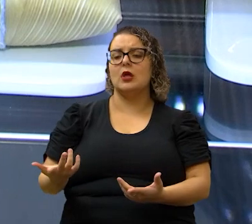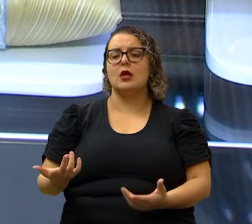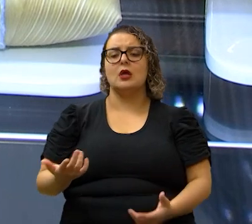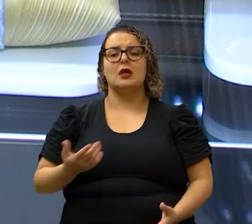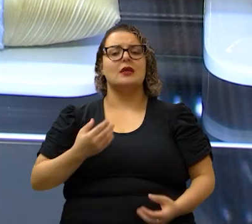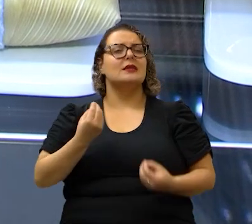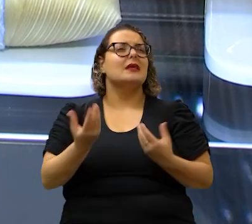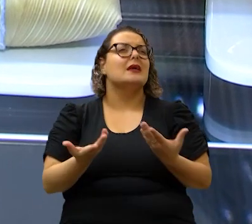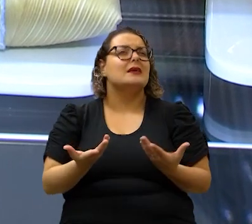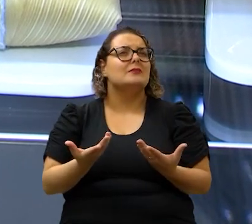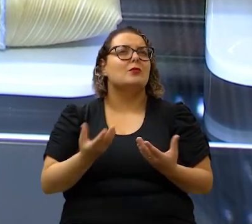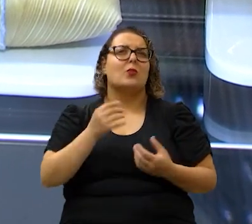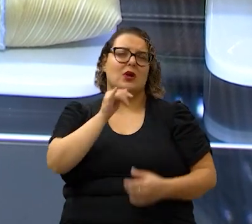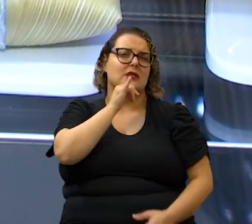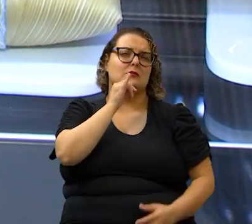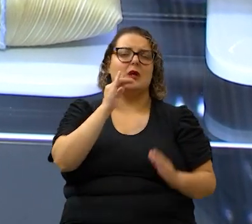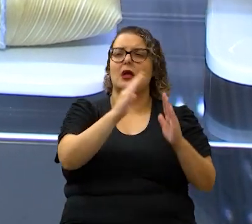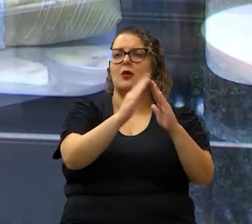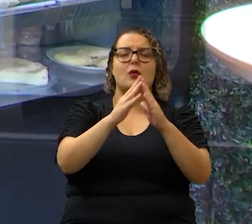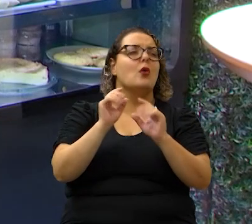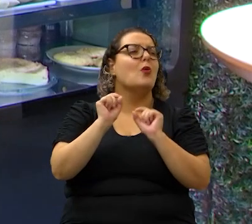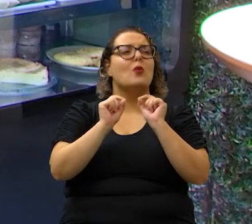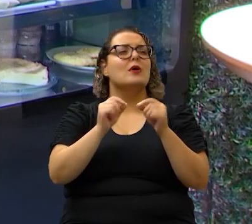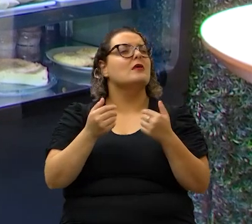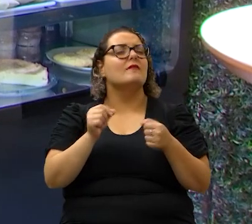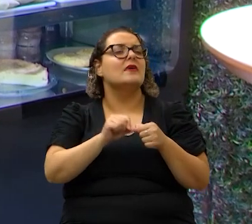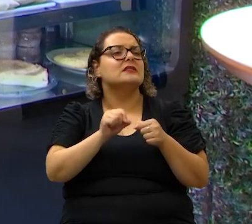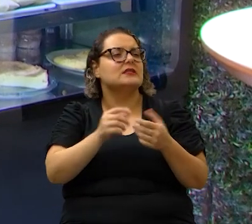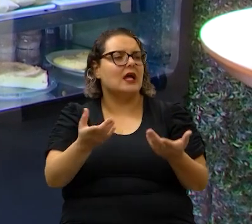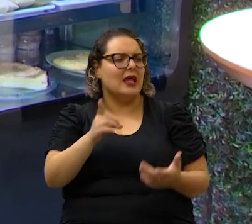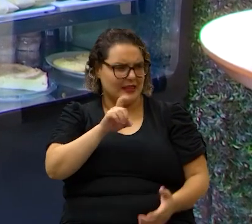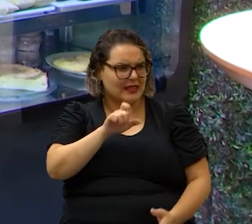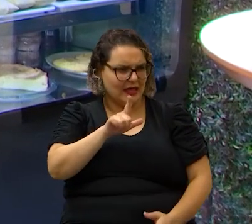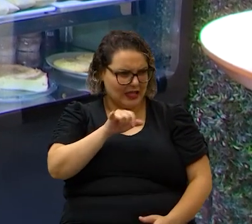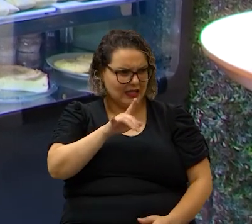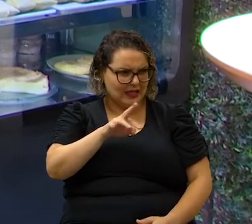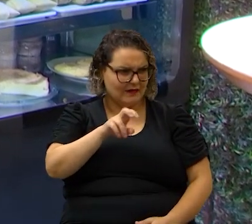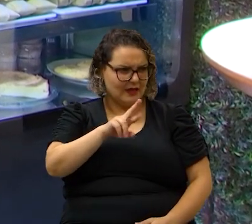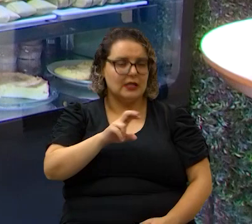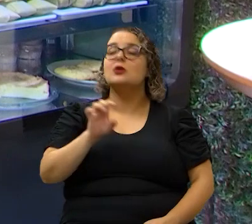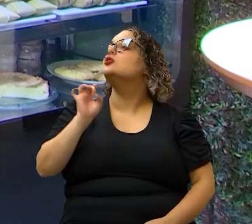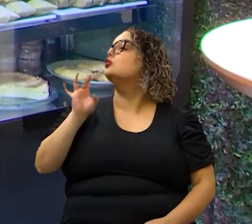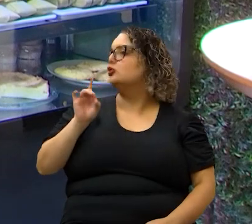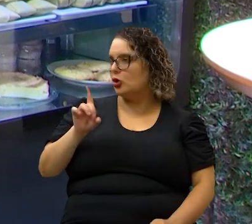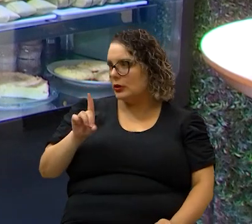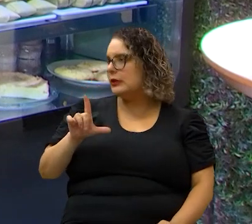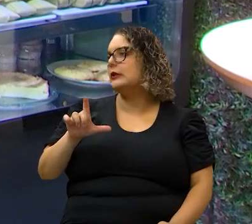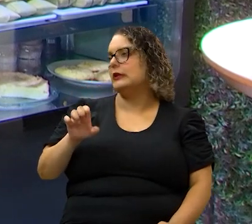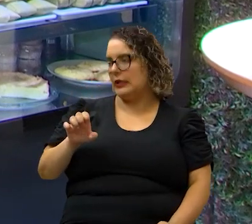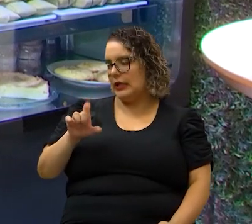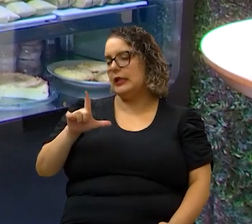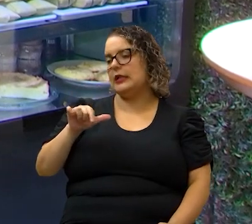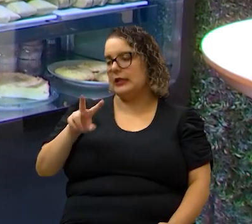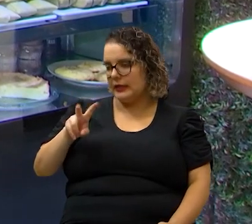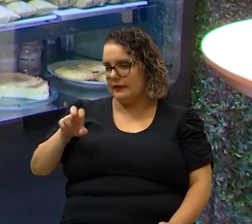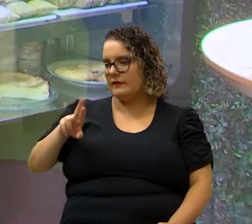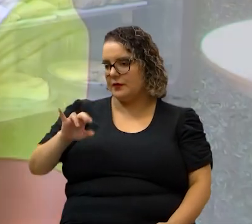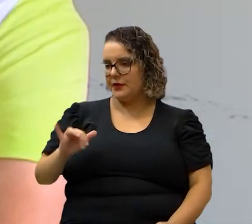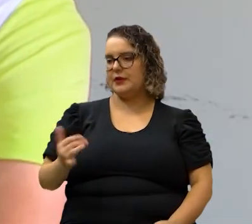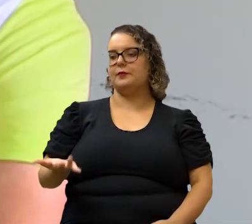você não podia abrir? Para quem está em casa, Sim. o que você fazia? Era delivery também ou não? Era só delivery. Tá.